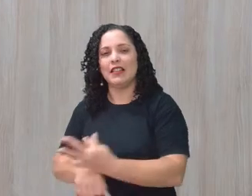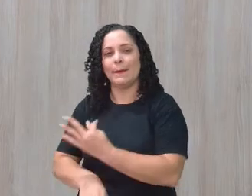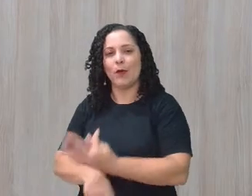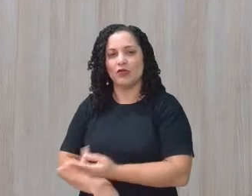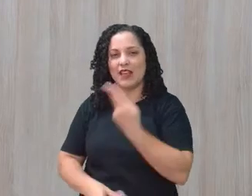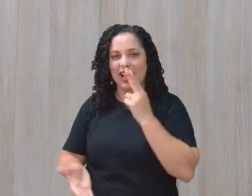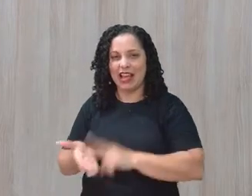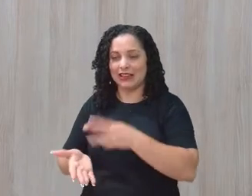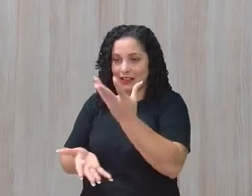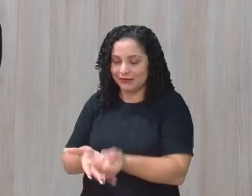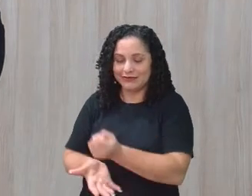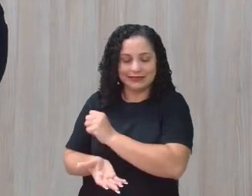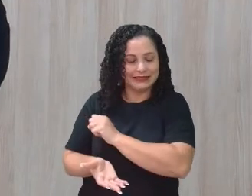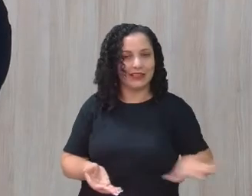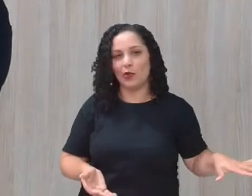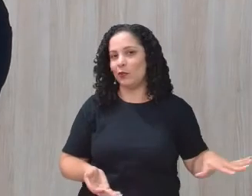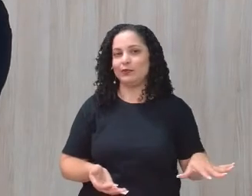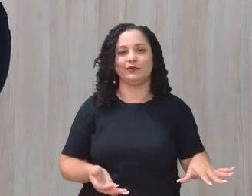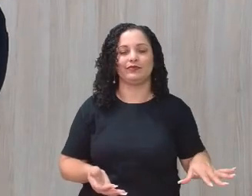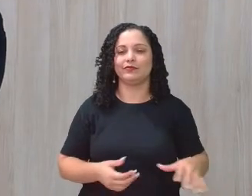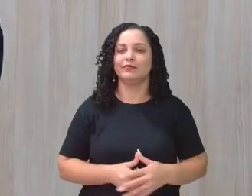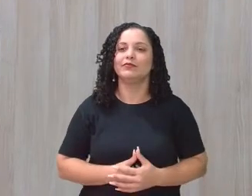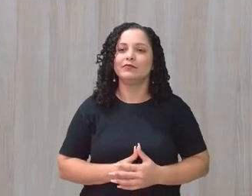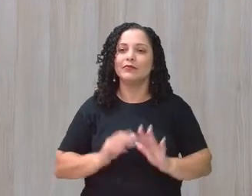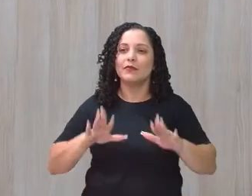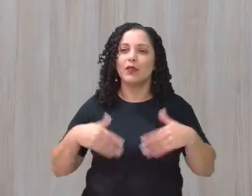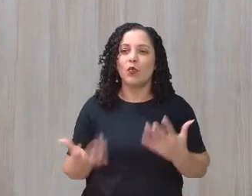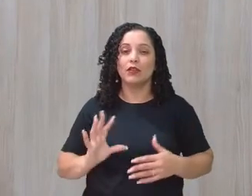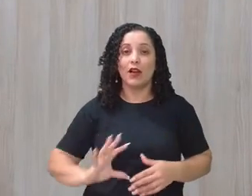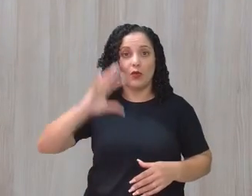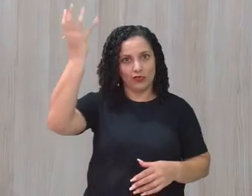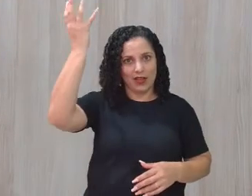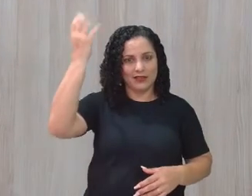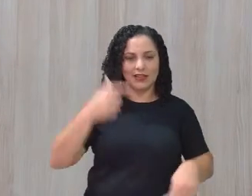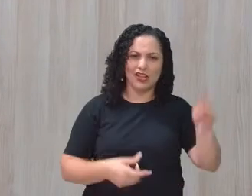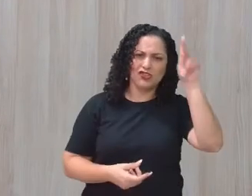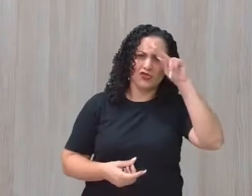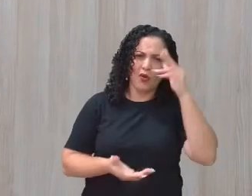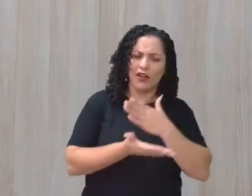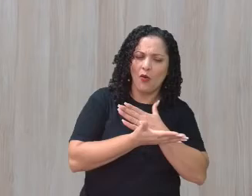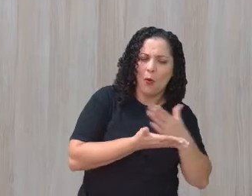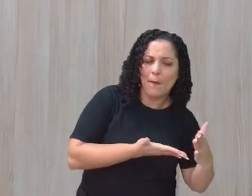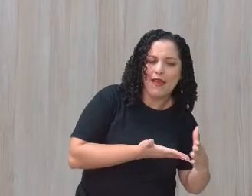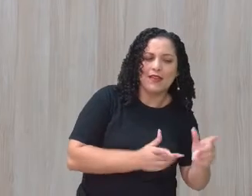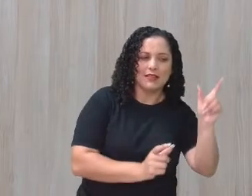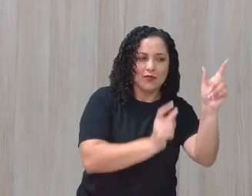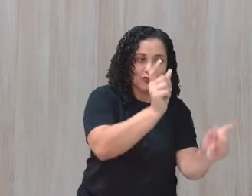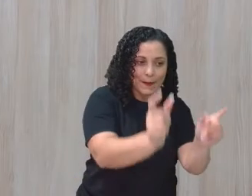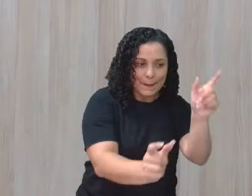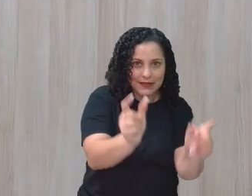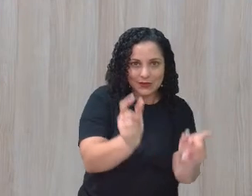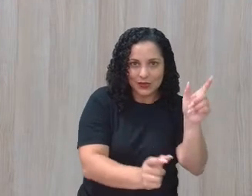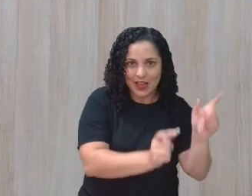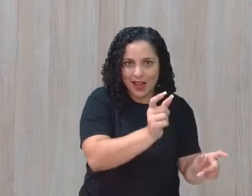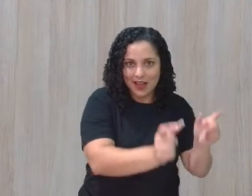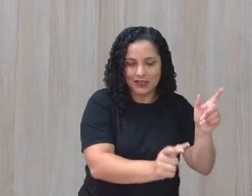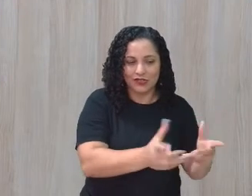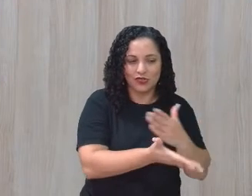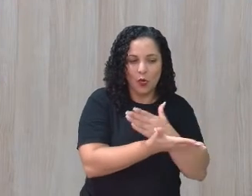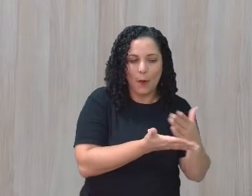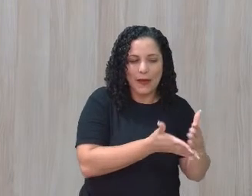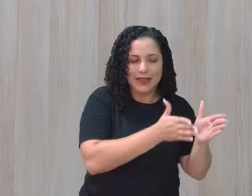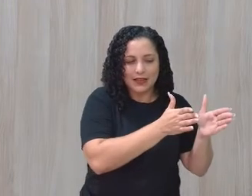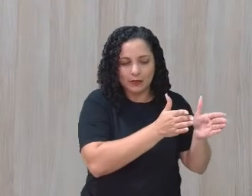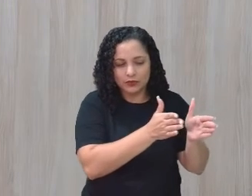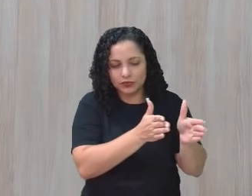carteiro. Então, quando isso acontece, quando uma história começa de um jeito, as personagens, tá? Quando as personagens começam de um